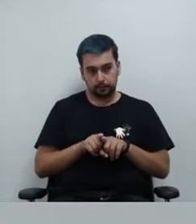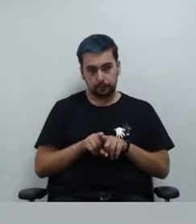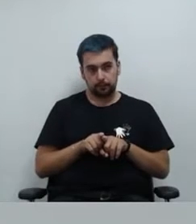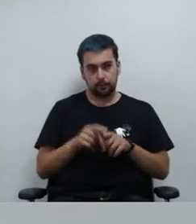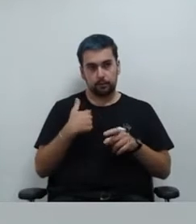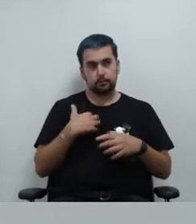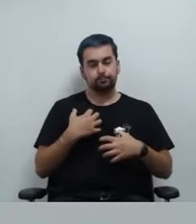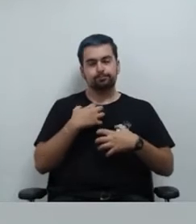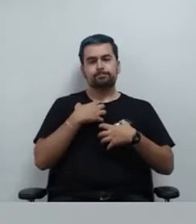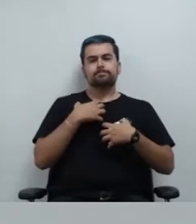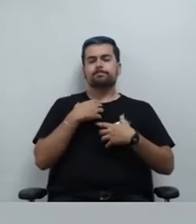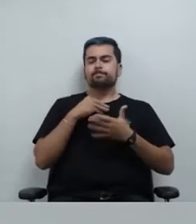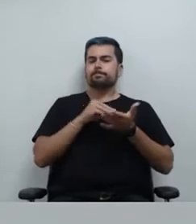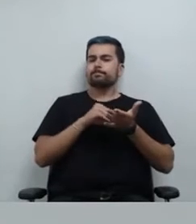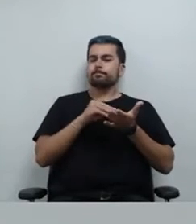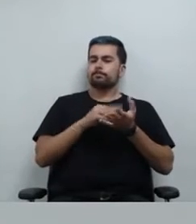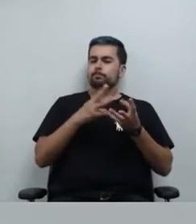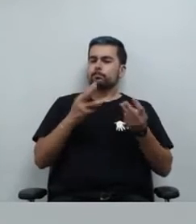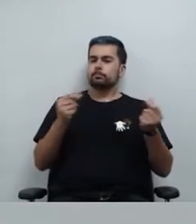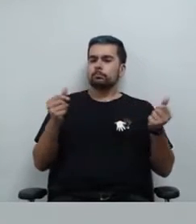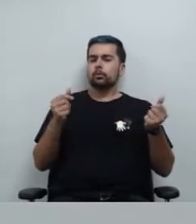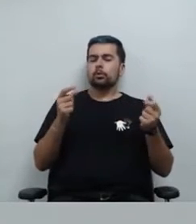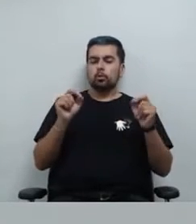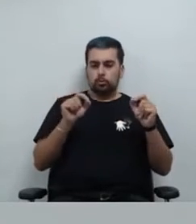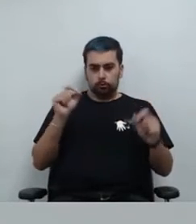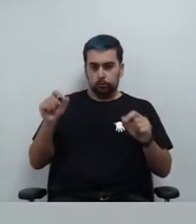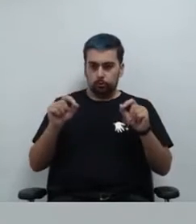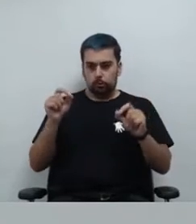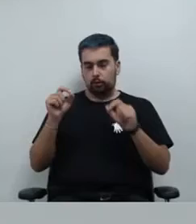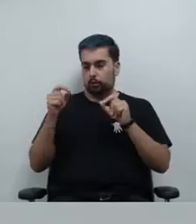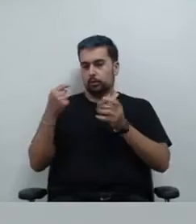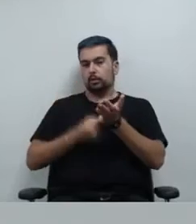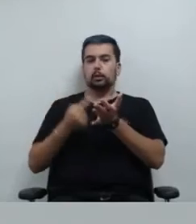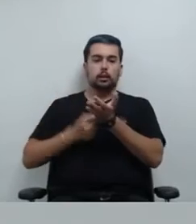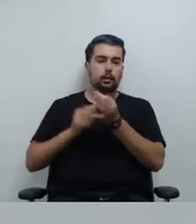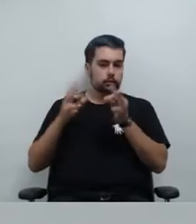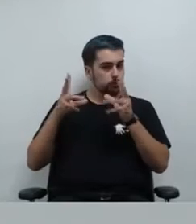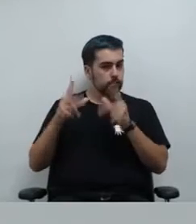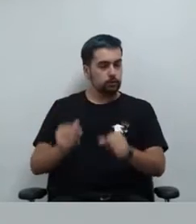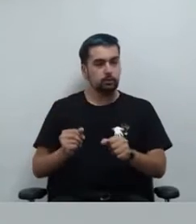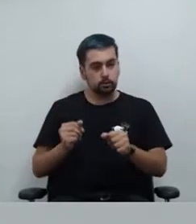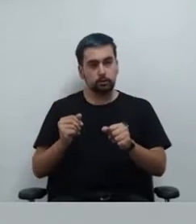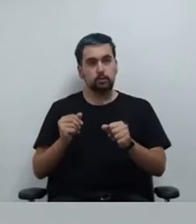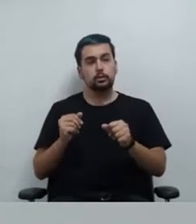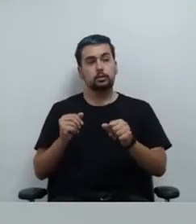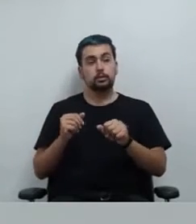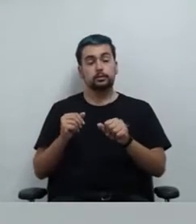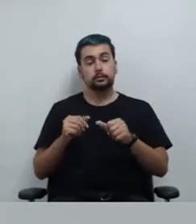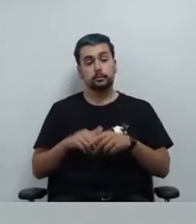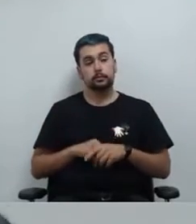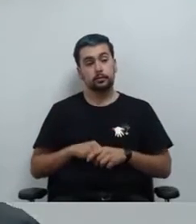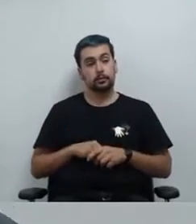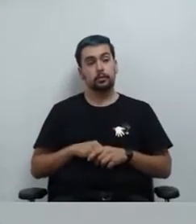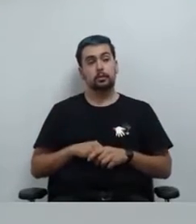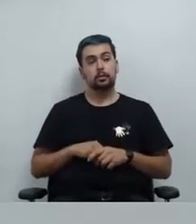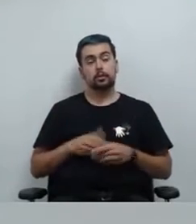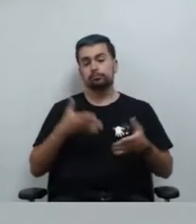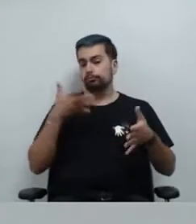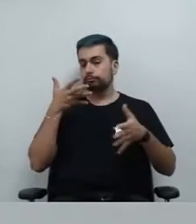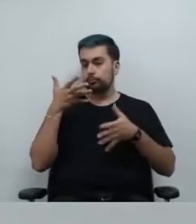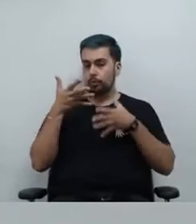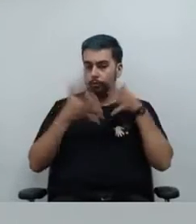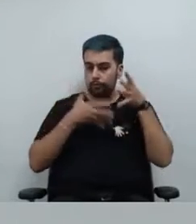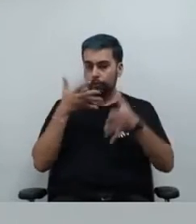Eu sinto falta, né, acho que nessa linha de todas as campanhas, da questão em relação ao diálogo